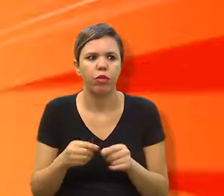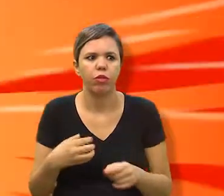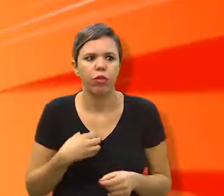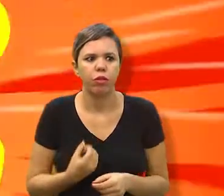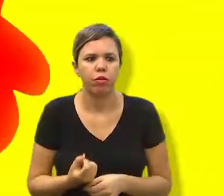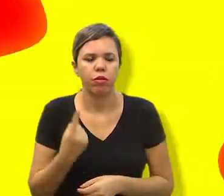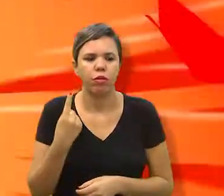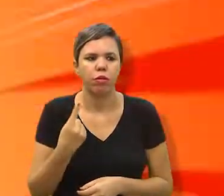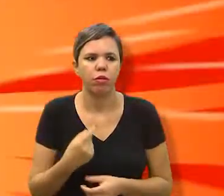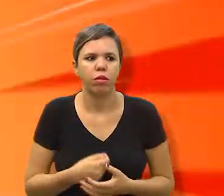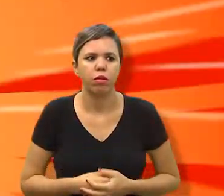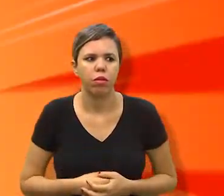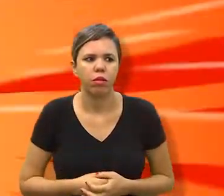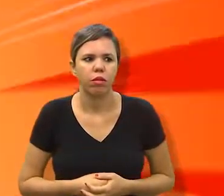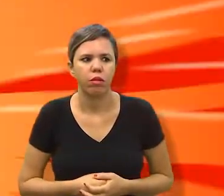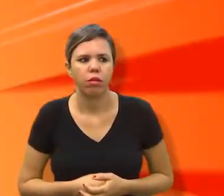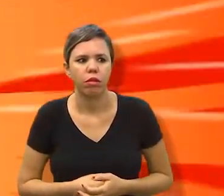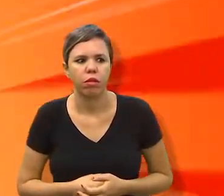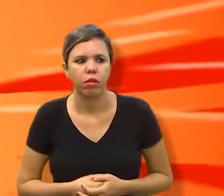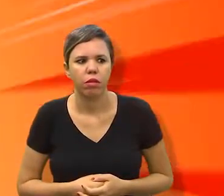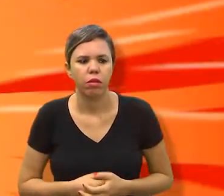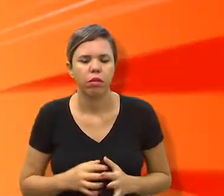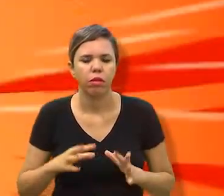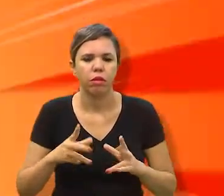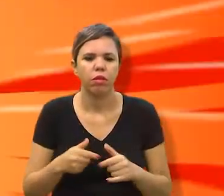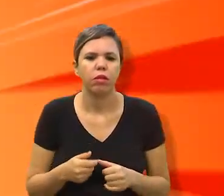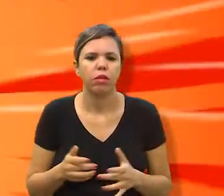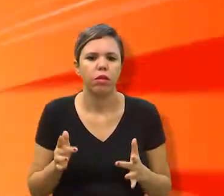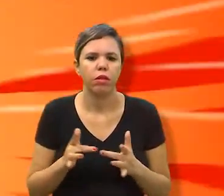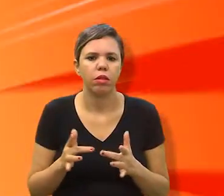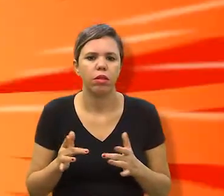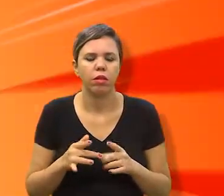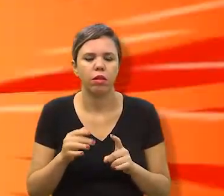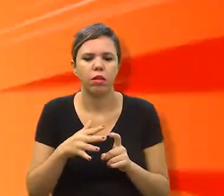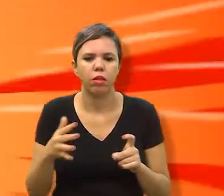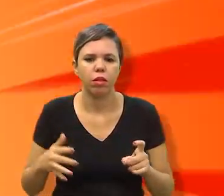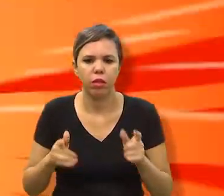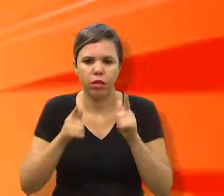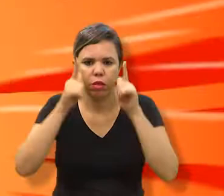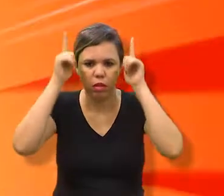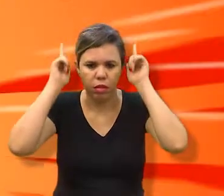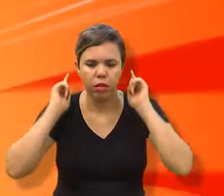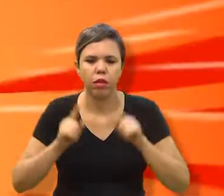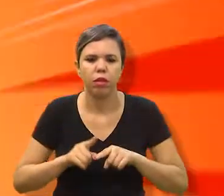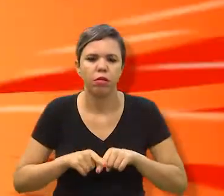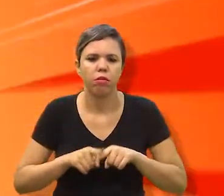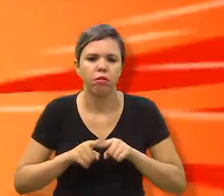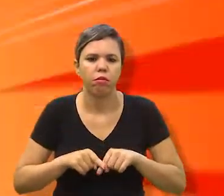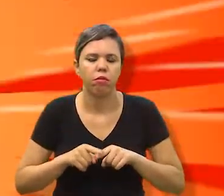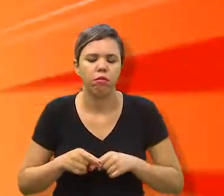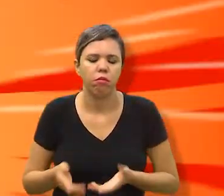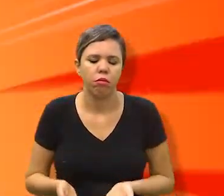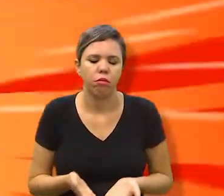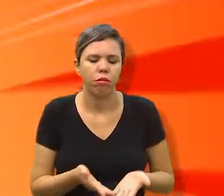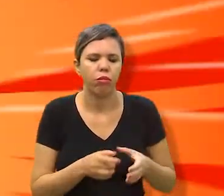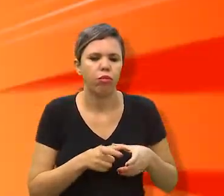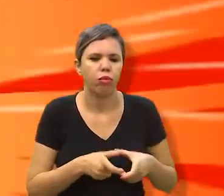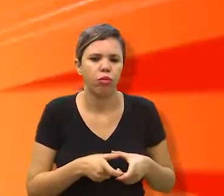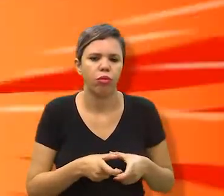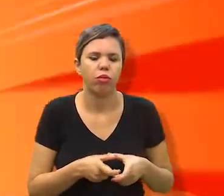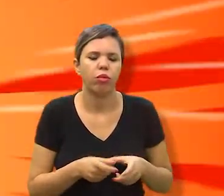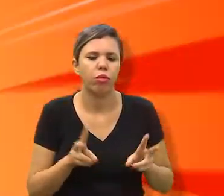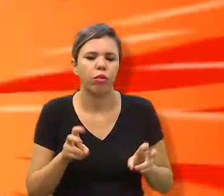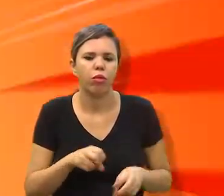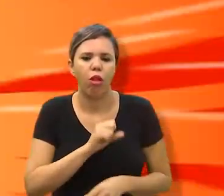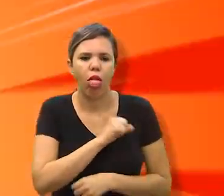jeito certo, né? Então, tem todo esse link com a mitologia grega, do Sísifo, de empurrar a bola, de ser, entre